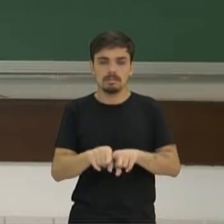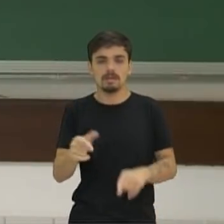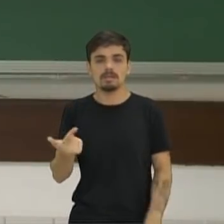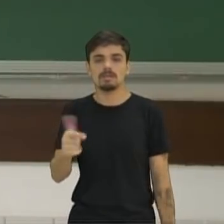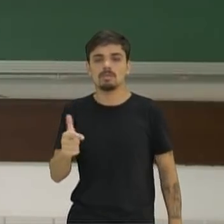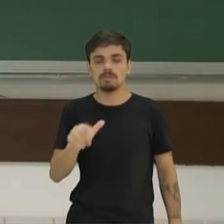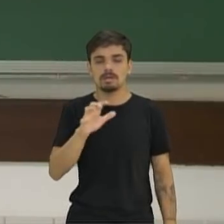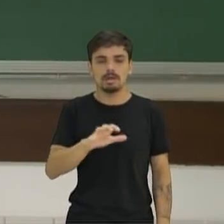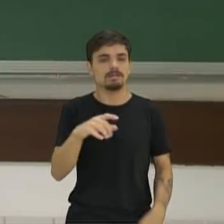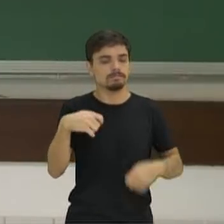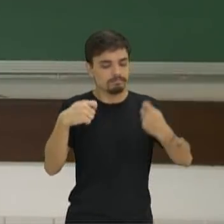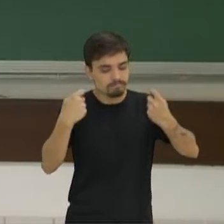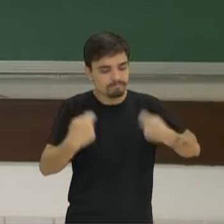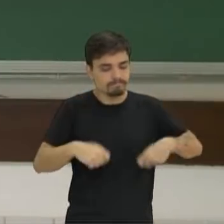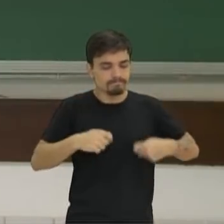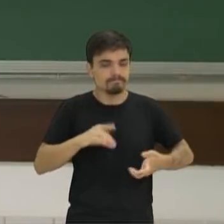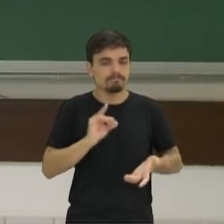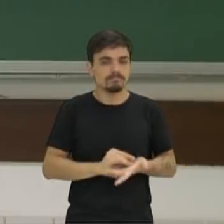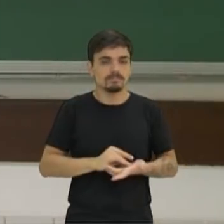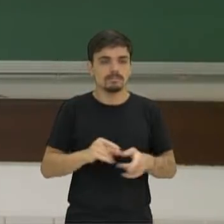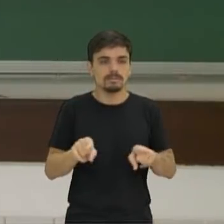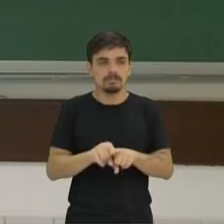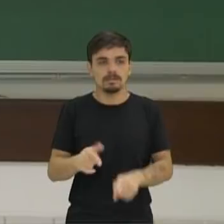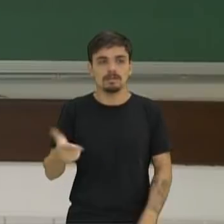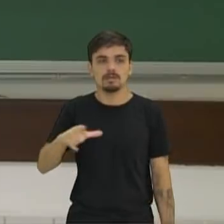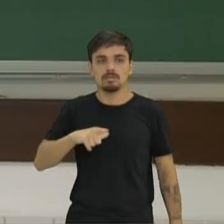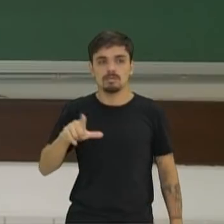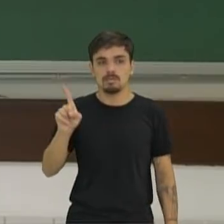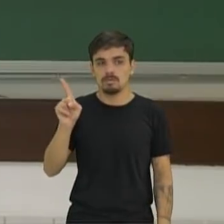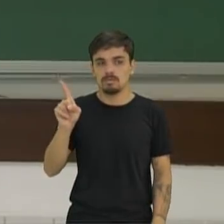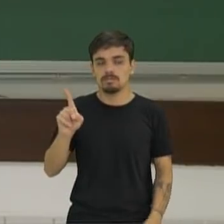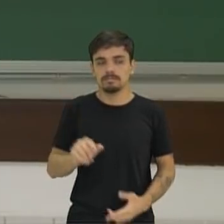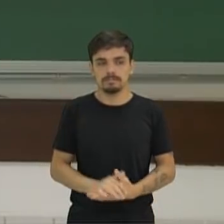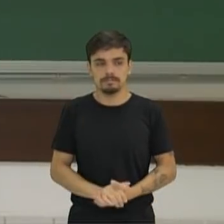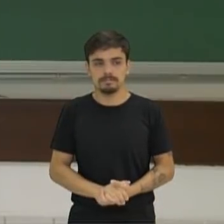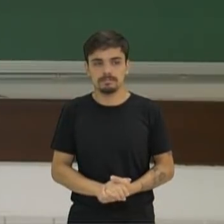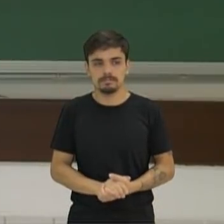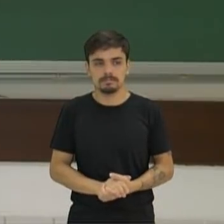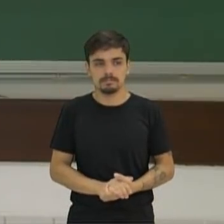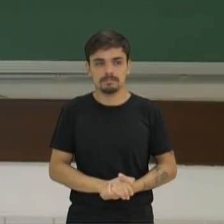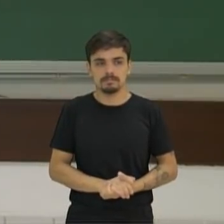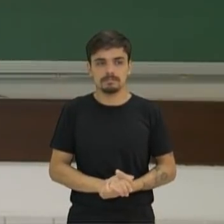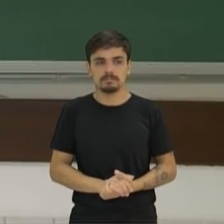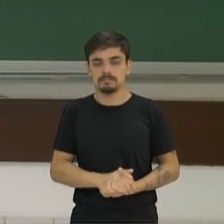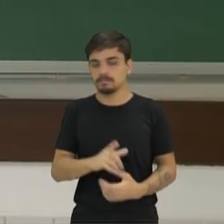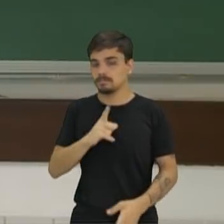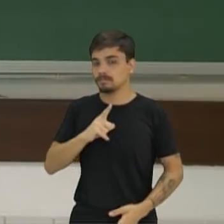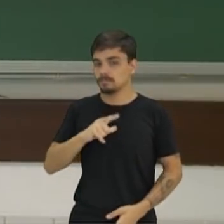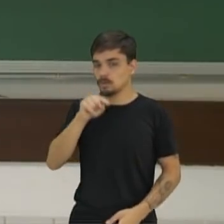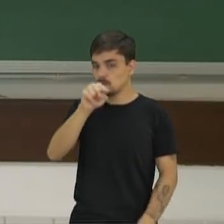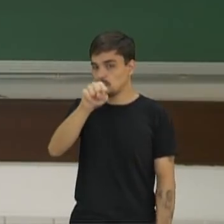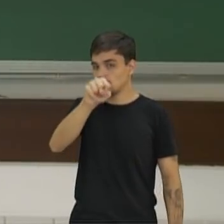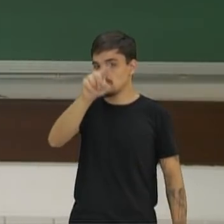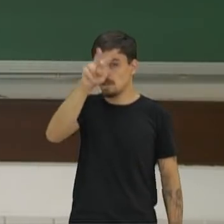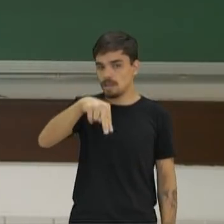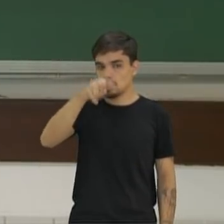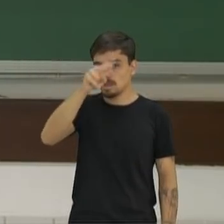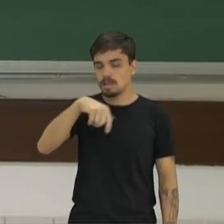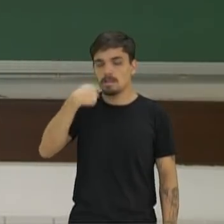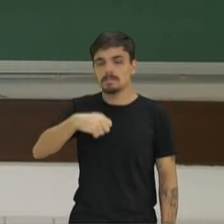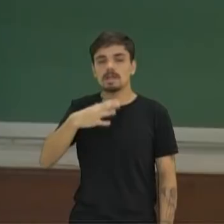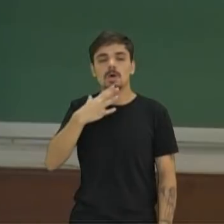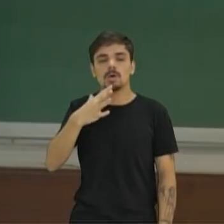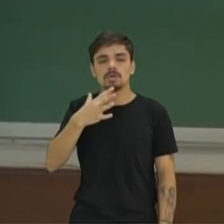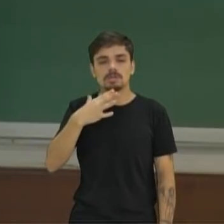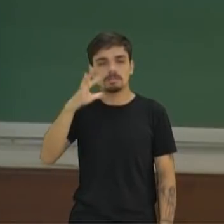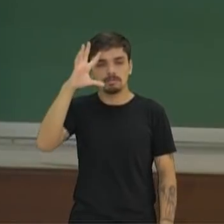essa necessidade. E nós temos mais um exercício que, olha só, o que o leitor, você, o leitor, precisa